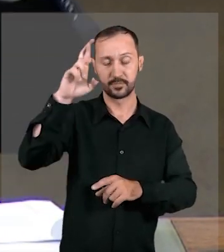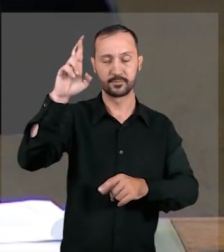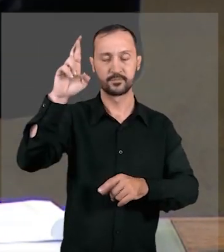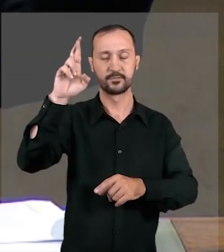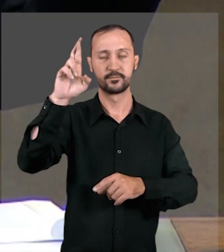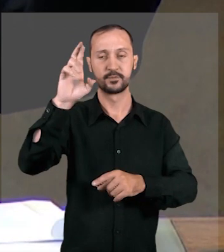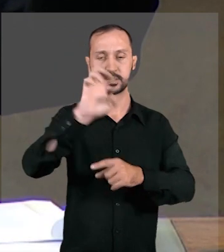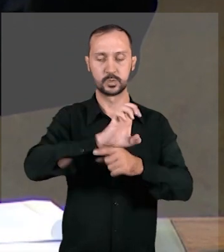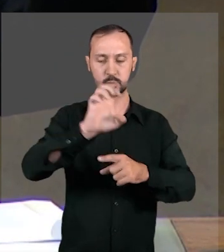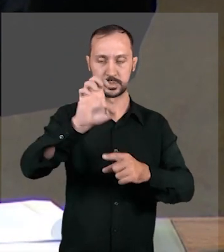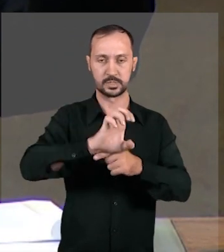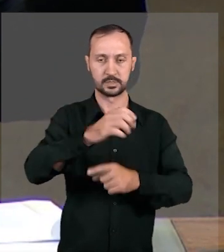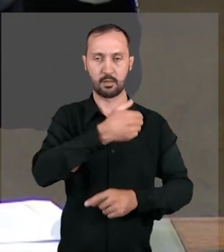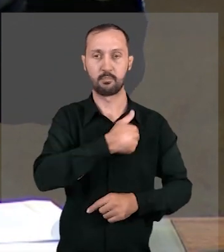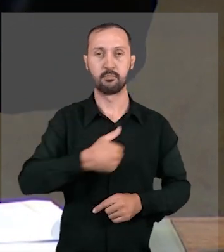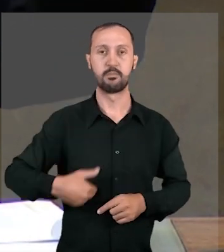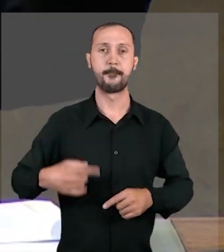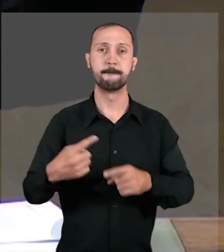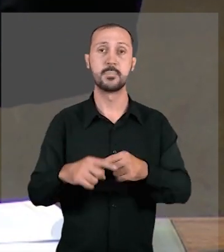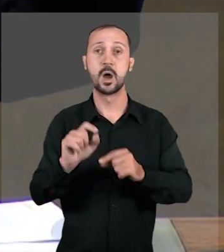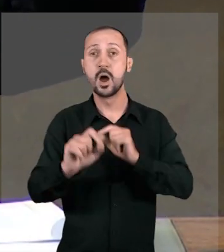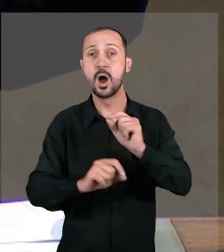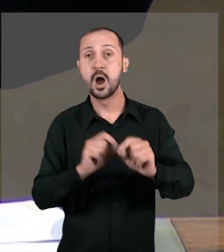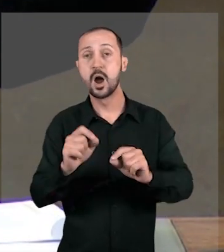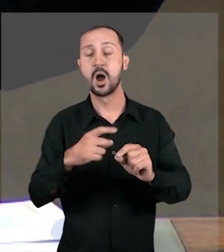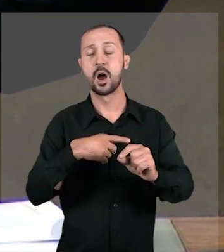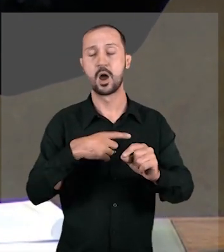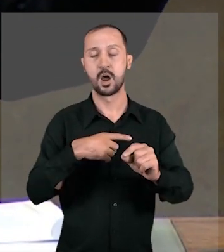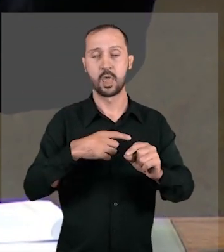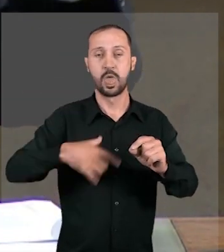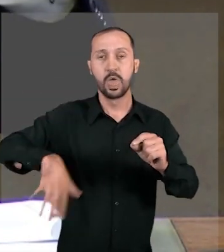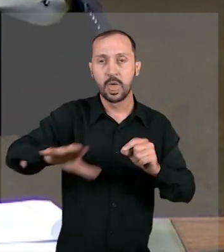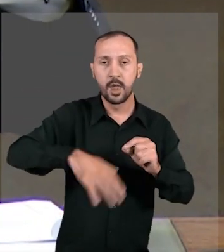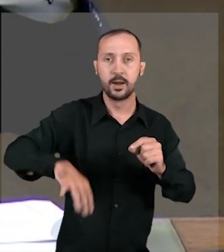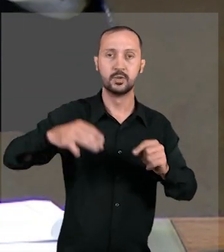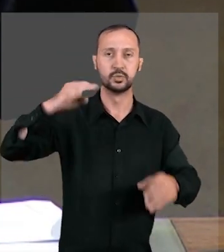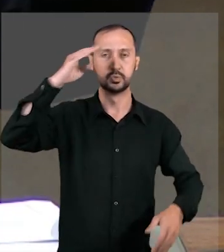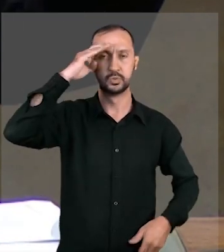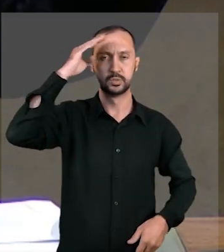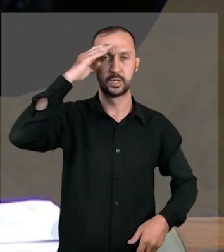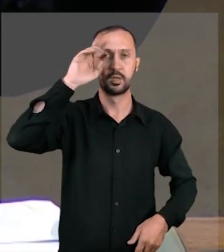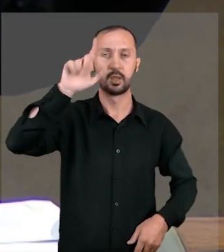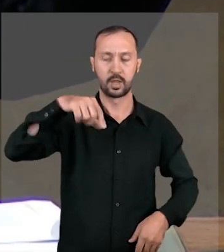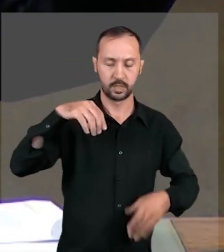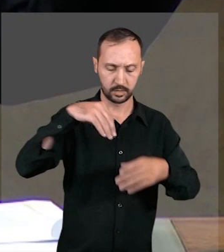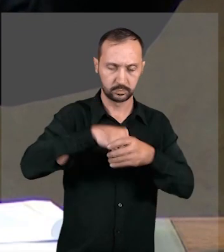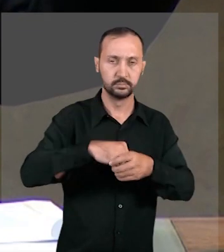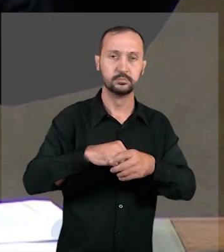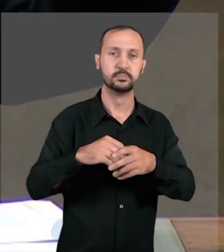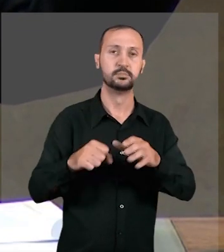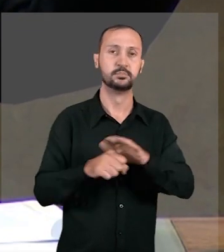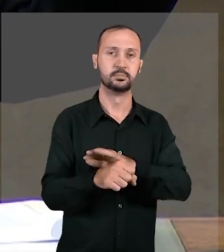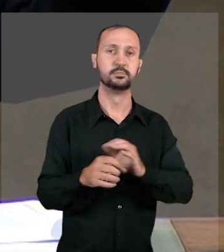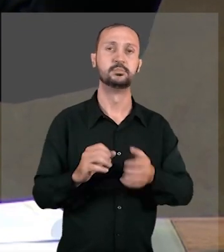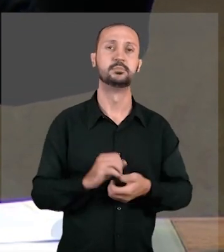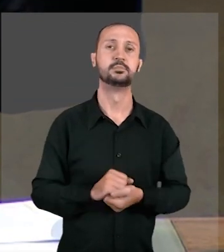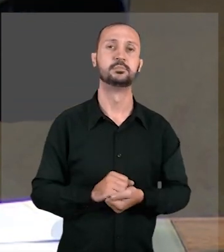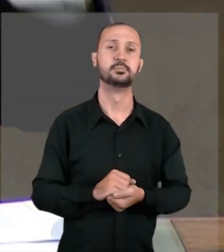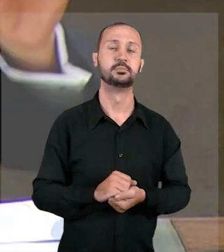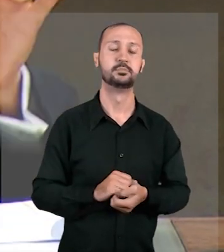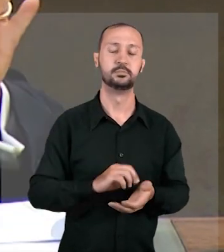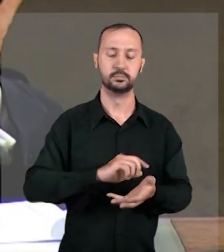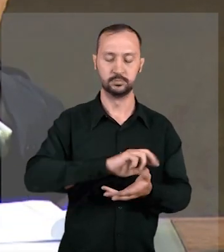porque o judiciário é de Estado, porque a diplomacia é de Estado, porque as Forças Armadas são de Estado.